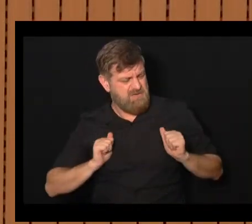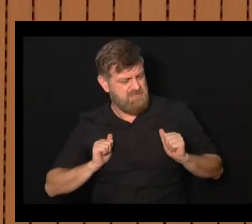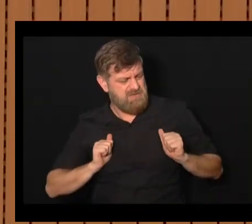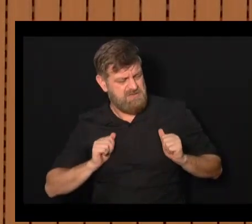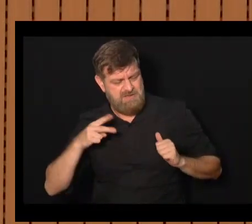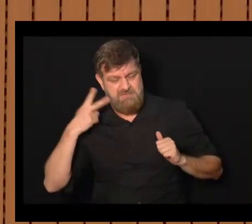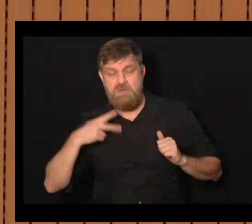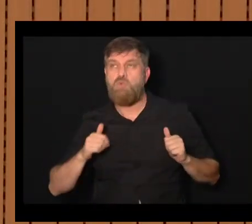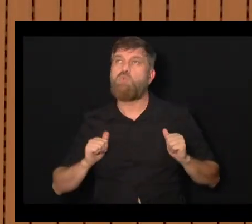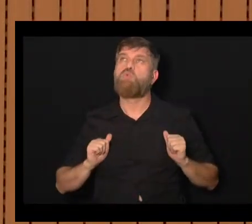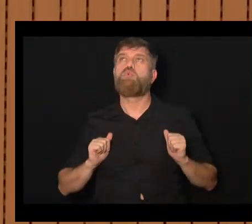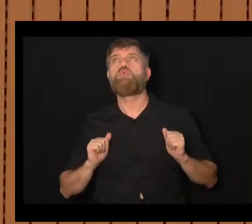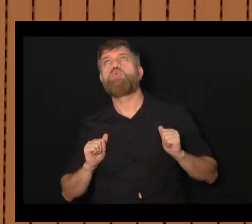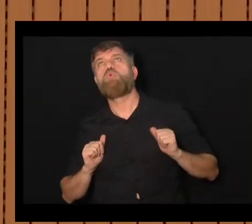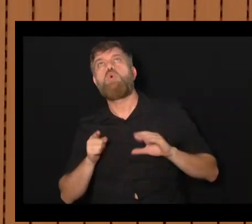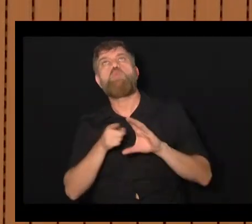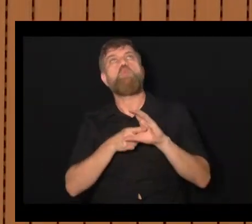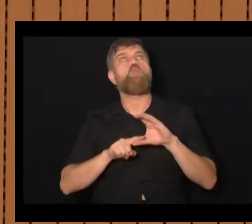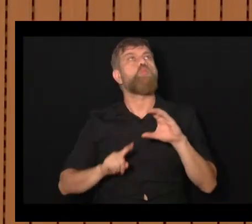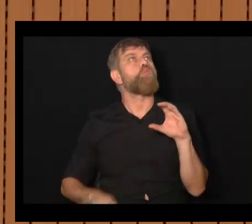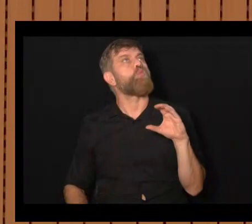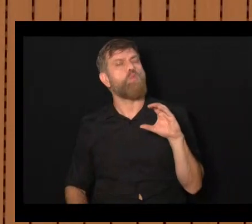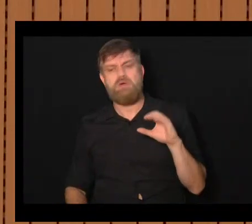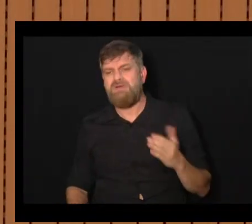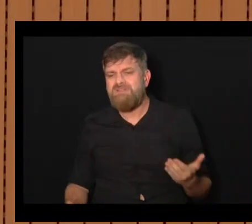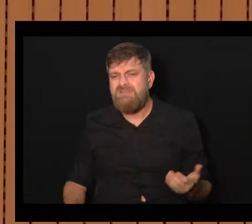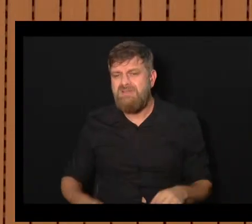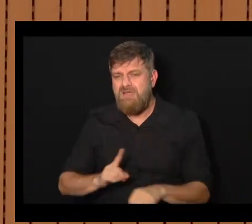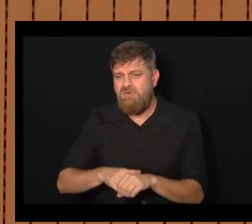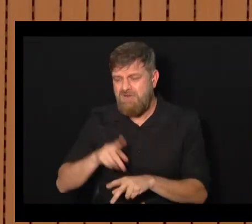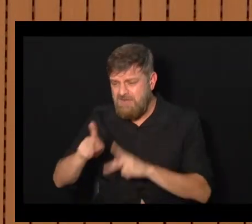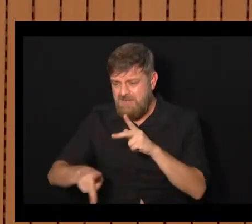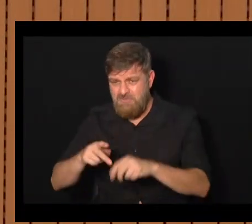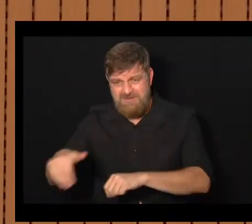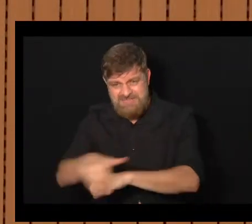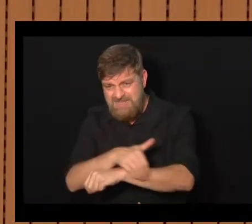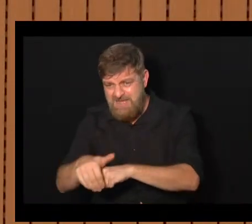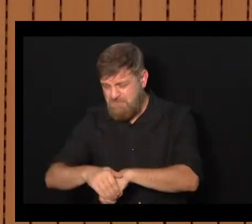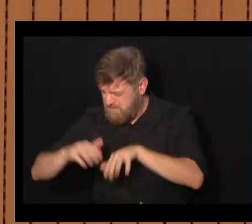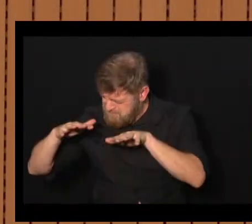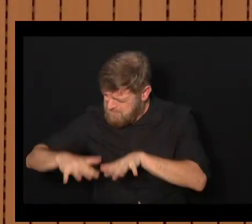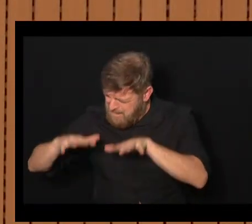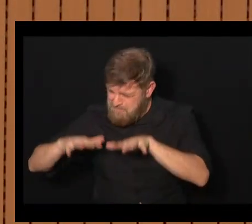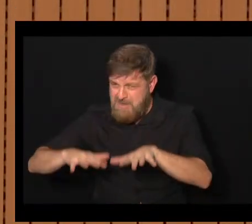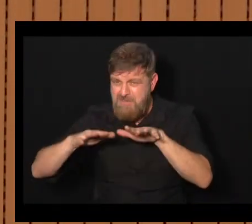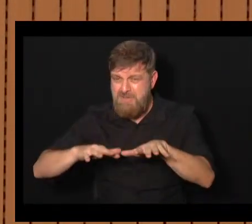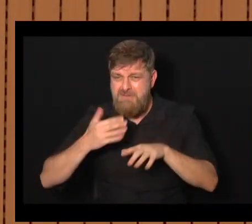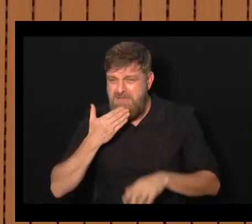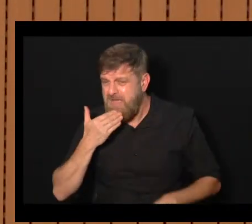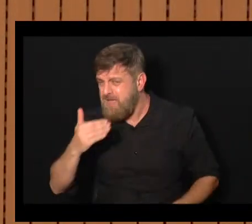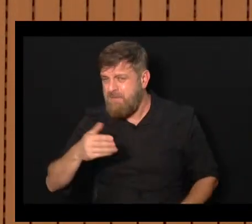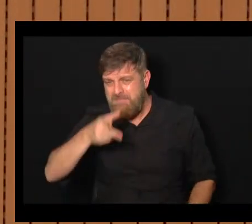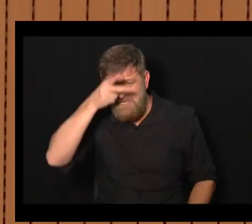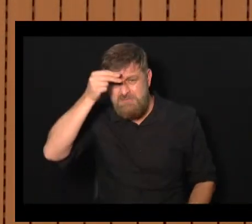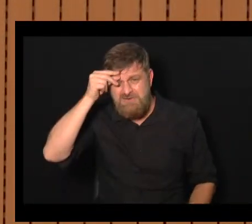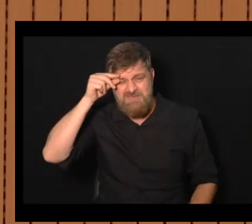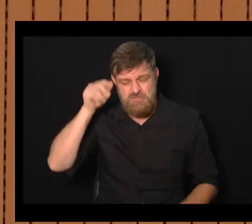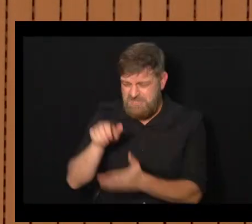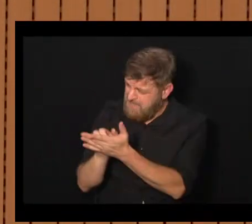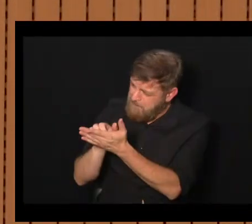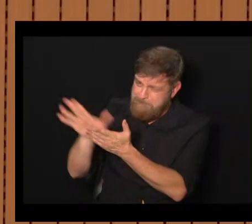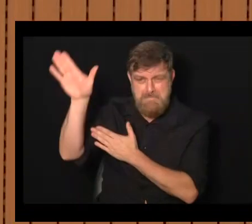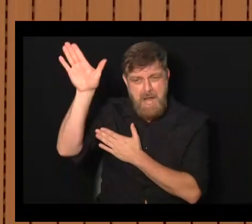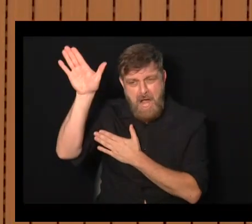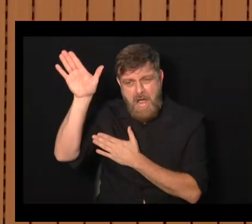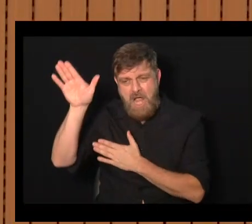como essa. Chegou a hora da população ir para a rua, pedir a saída do governo Jonas Donizete,